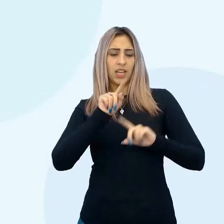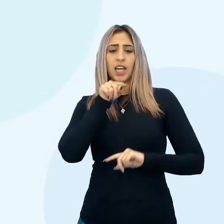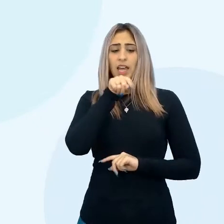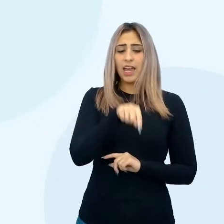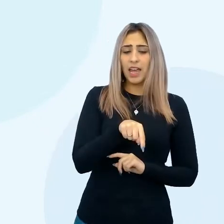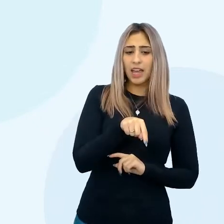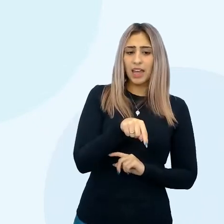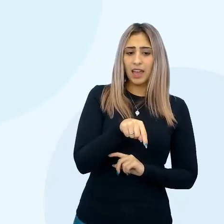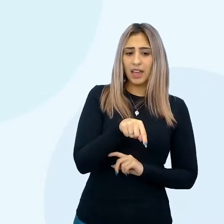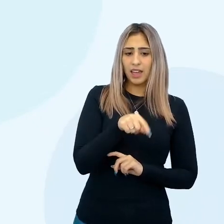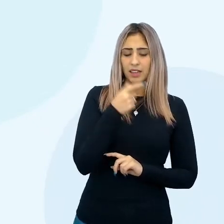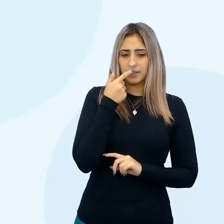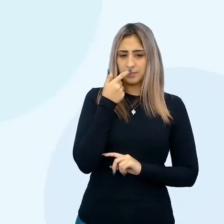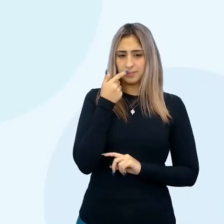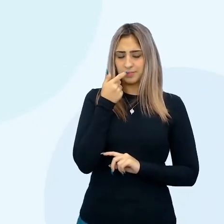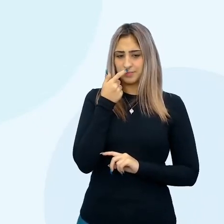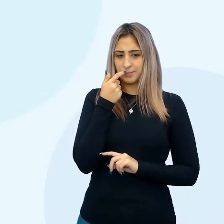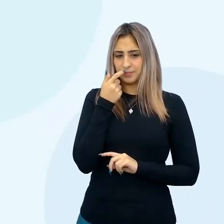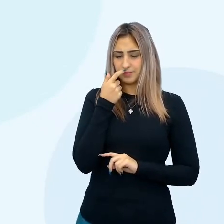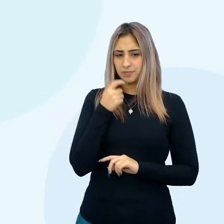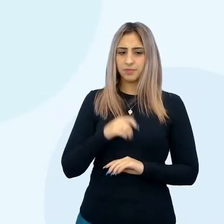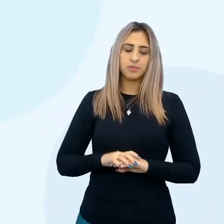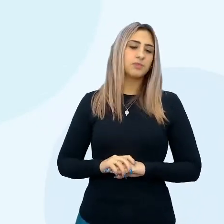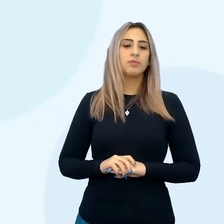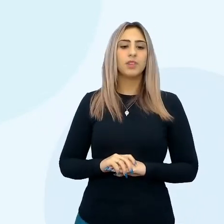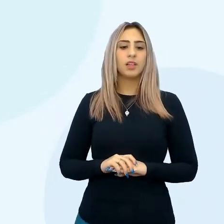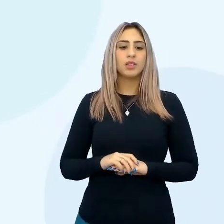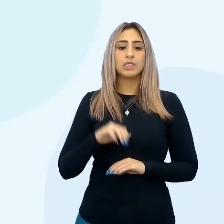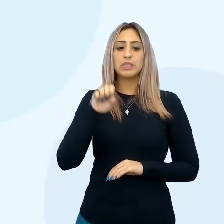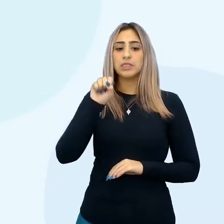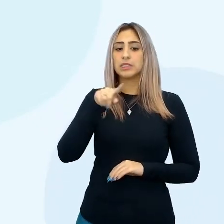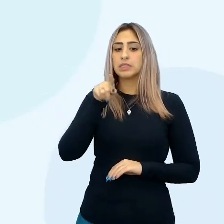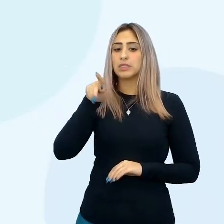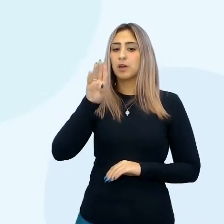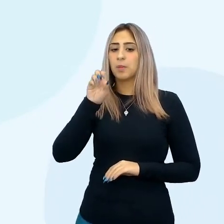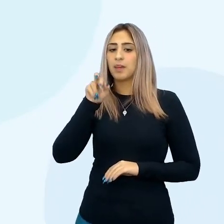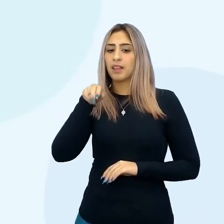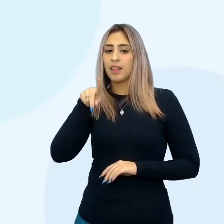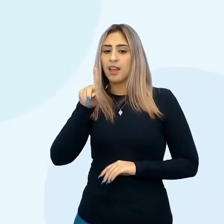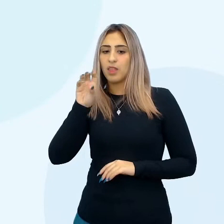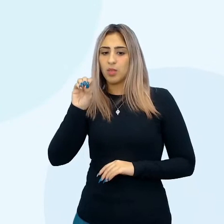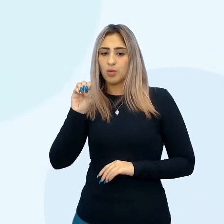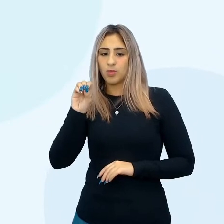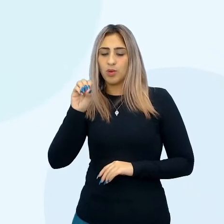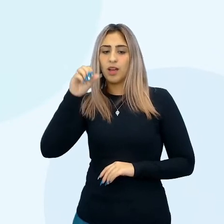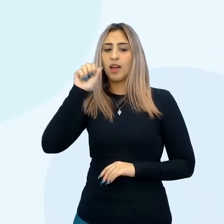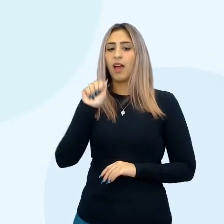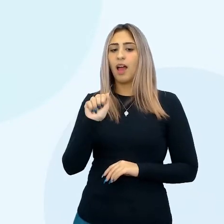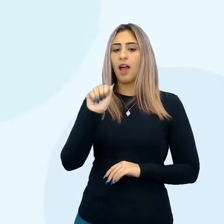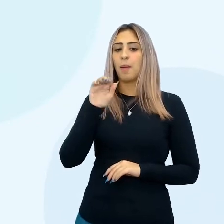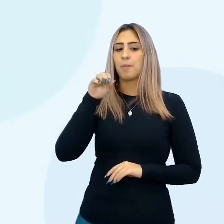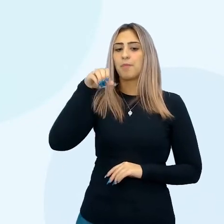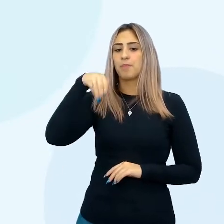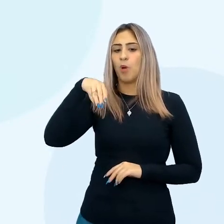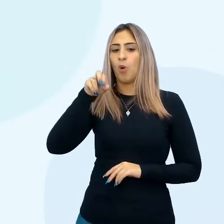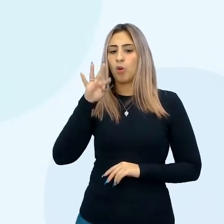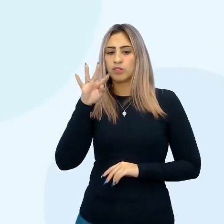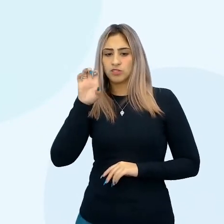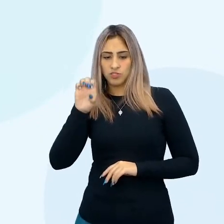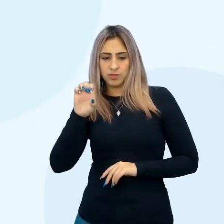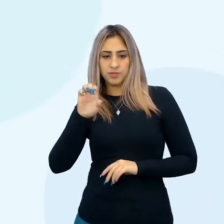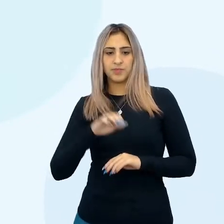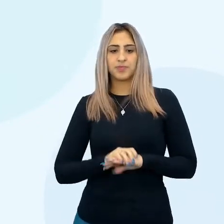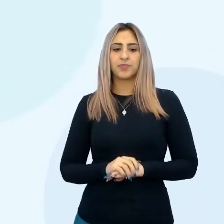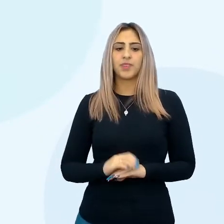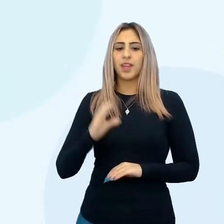Eles Não Usam Black Tie, do Jean Francisco Guarnieri. São Bernardo, do Graciliano Ramos. A Morte de Quincas Berro d'Água, na verdade, A